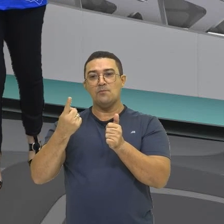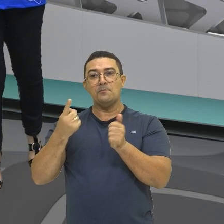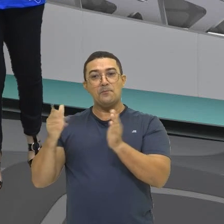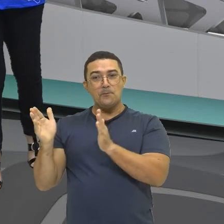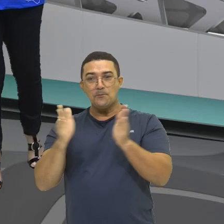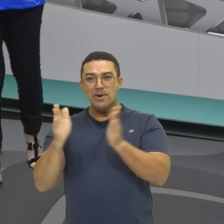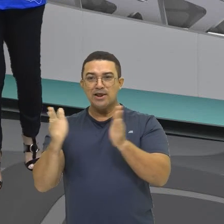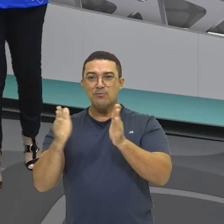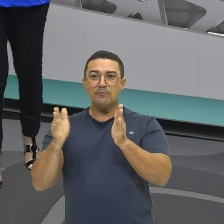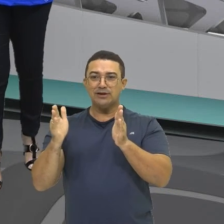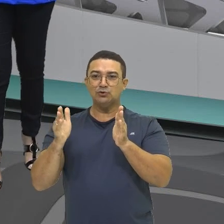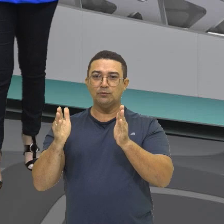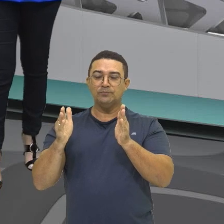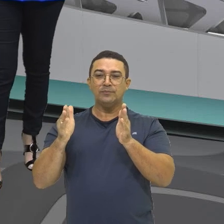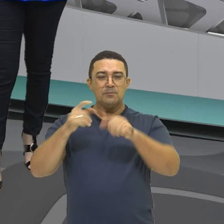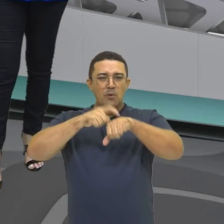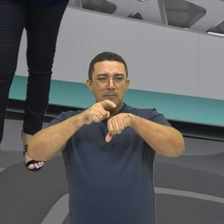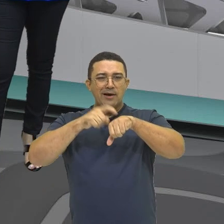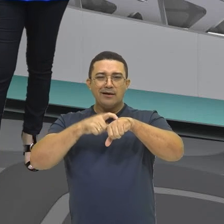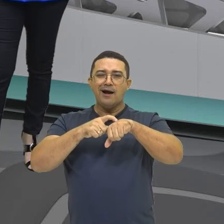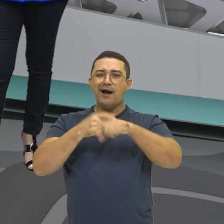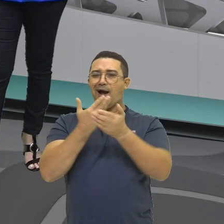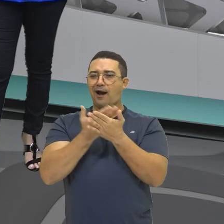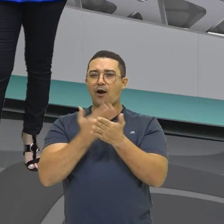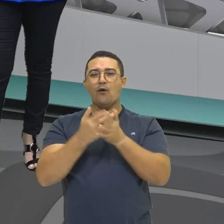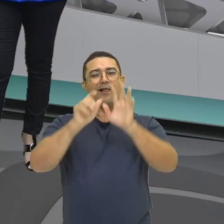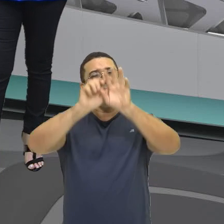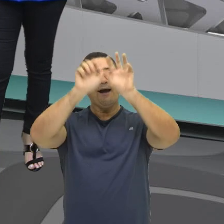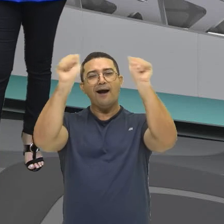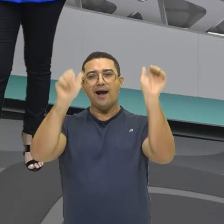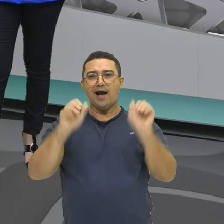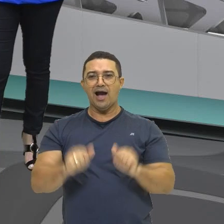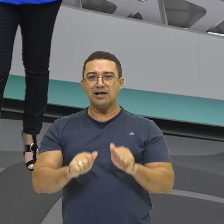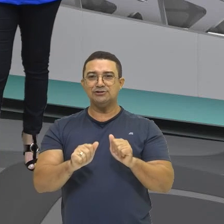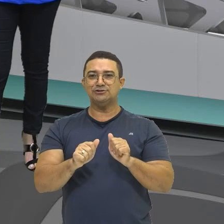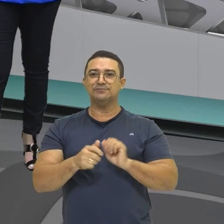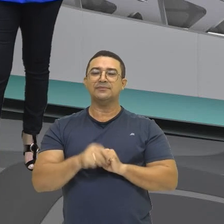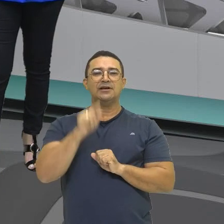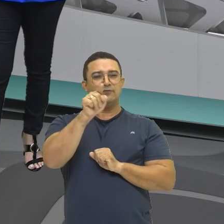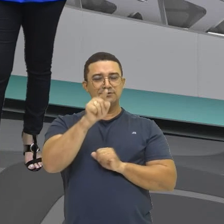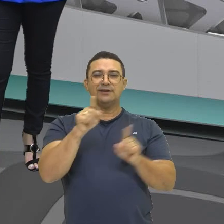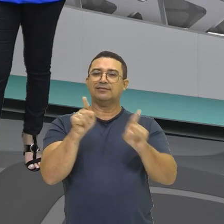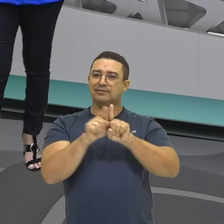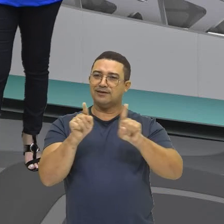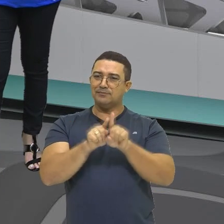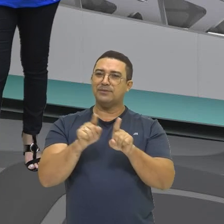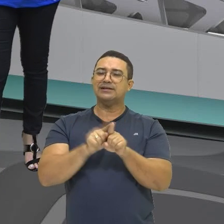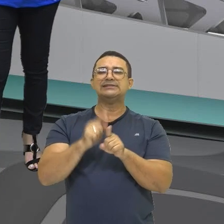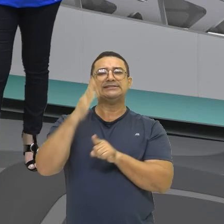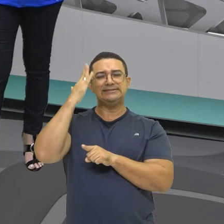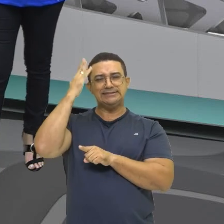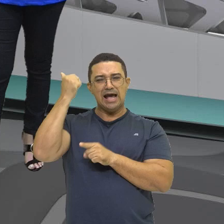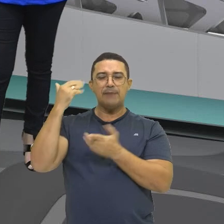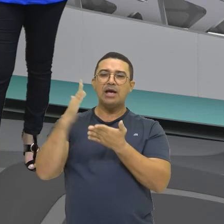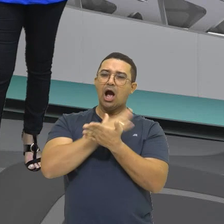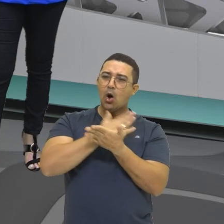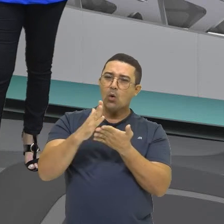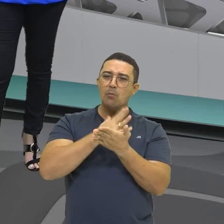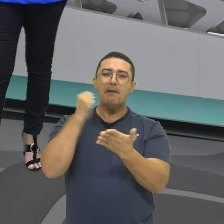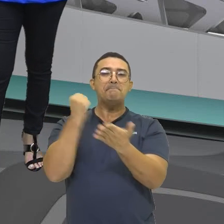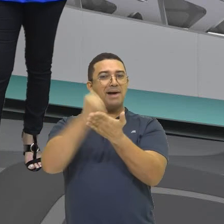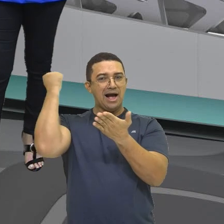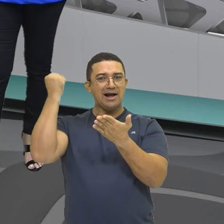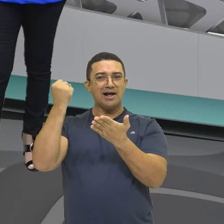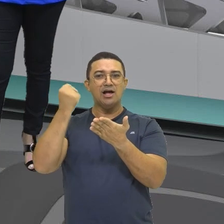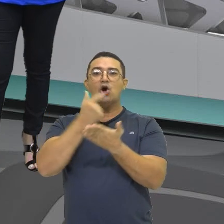arte, e com certeza, em qualquer localidade de vocês aí, vocês devem ter encontrado, devem ter registro de algo da